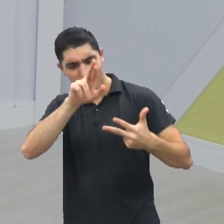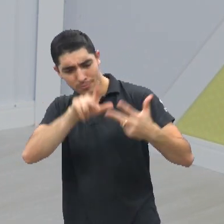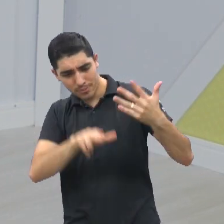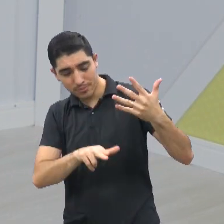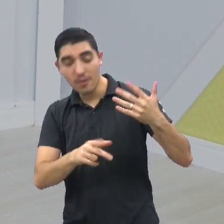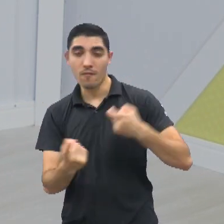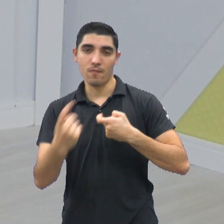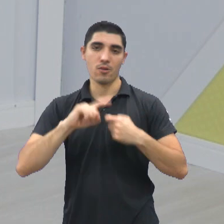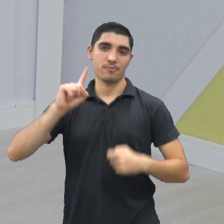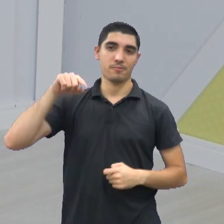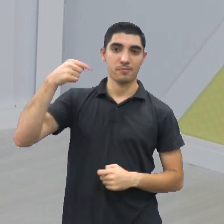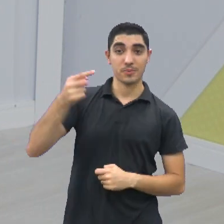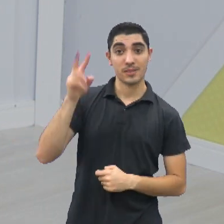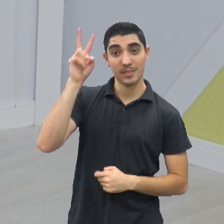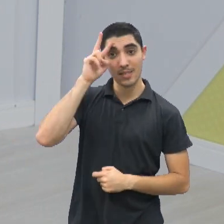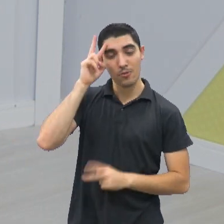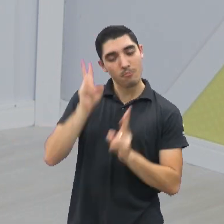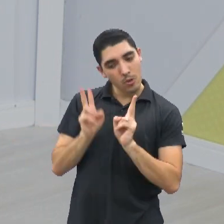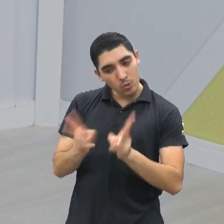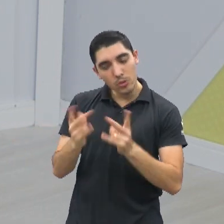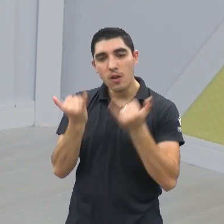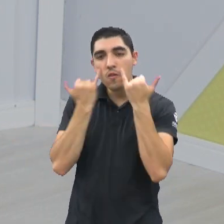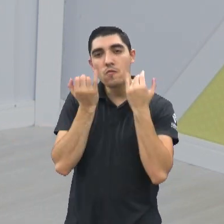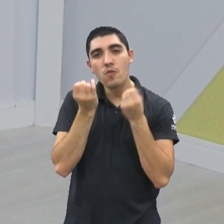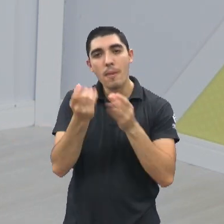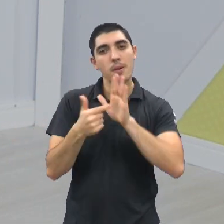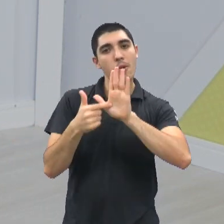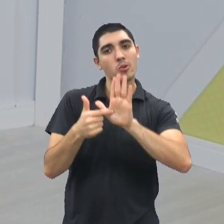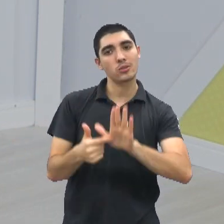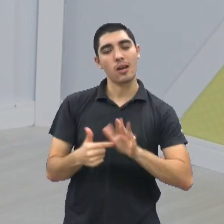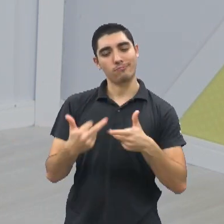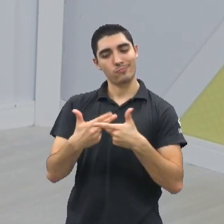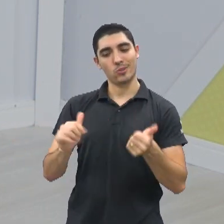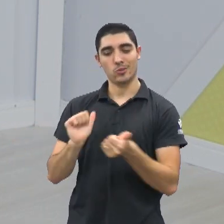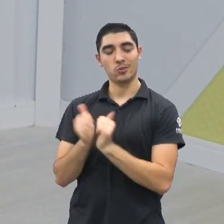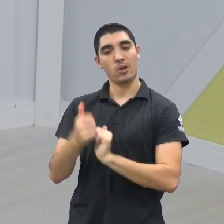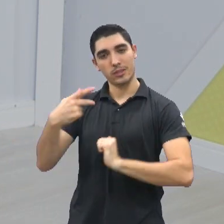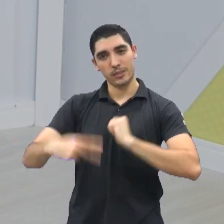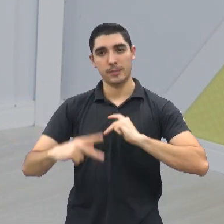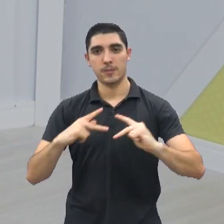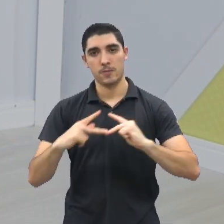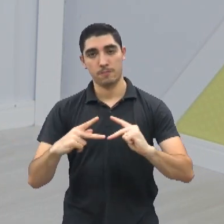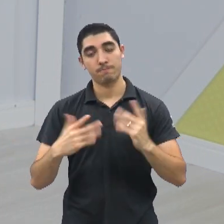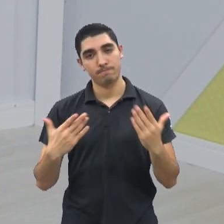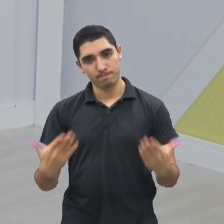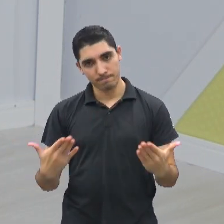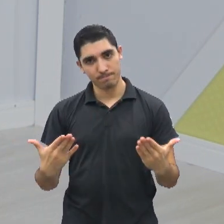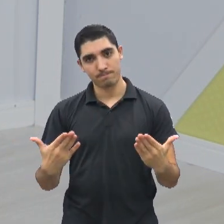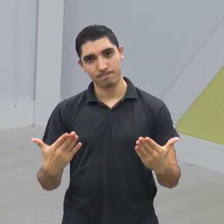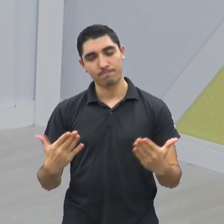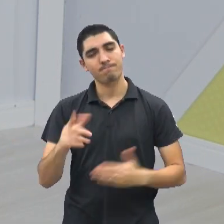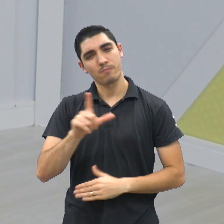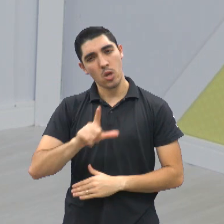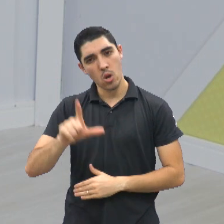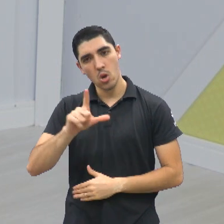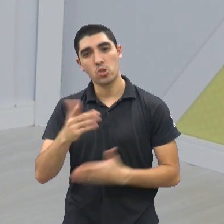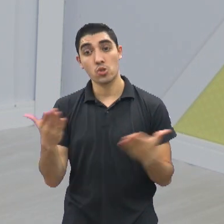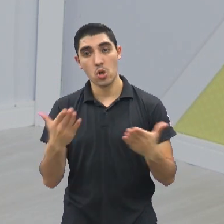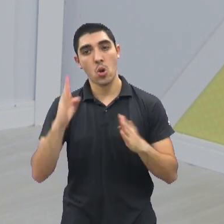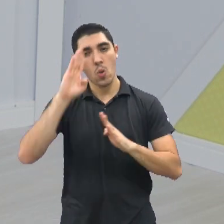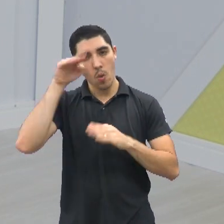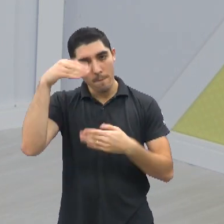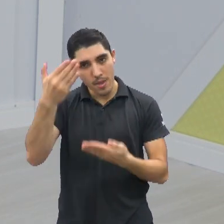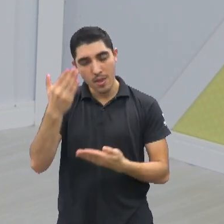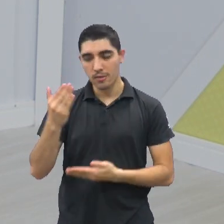volta na segunda-feira para te deixar super atualizado sobre os esportes da nossa cidade e claro em em homenagem à família do